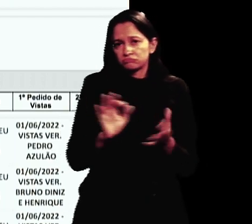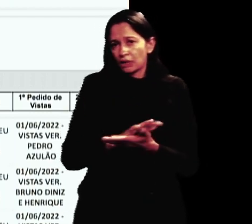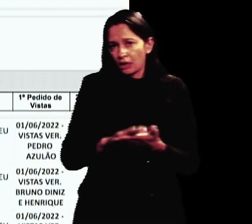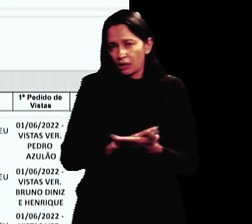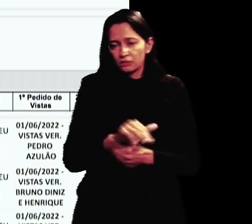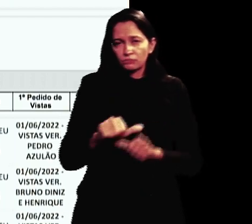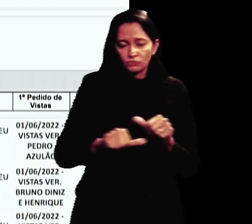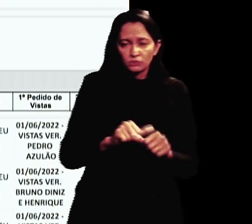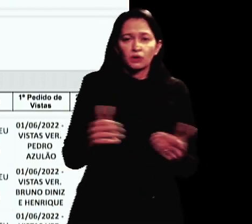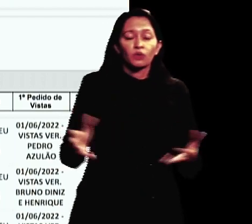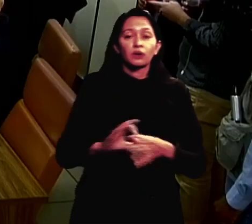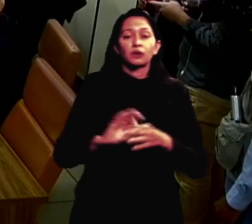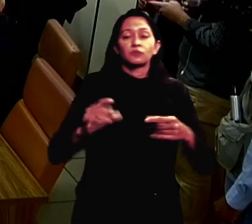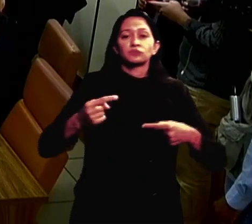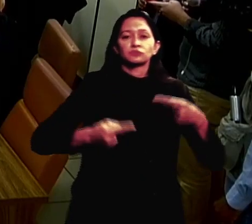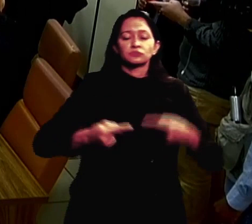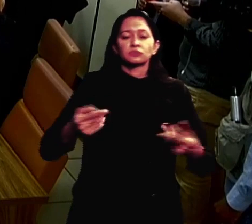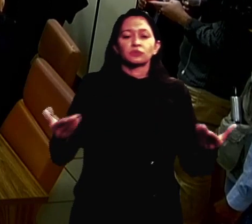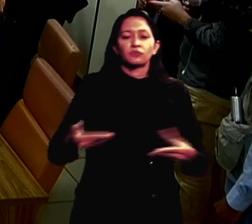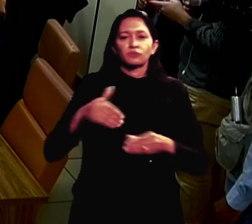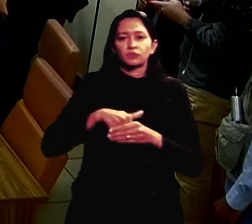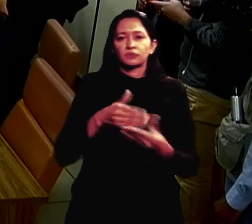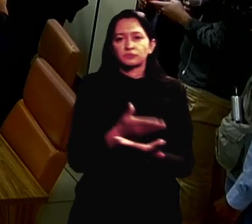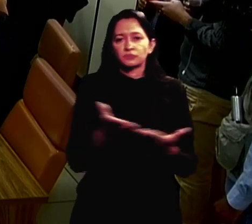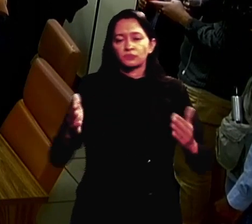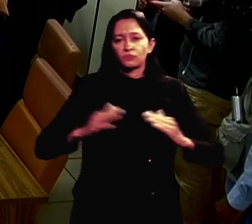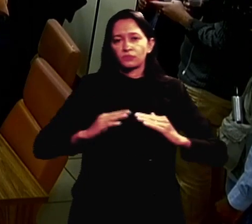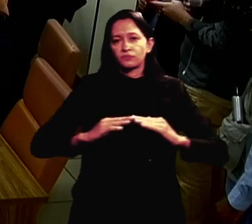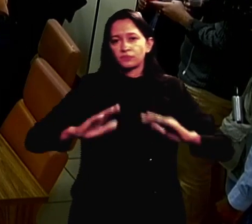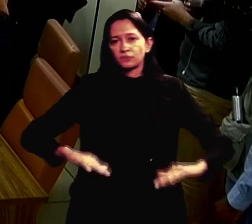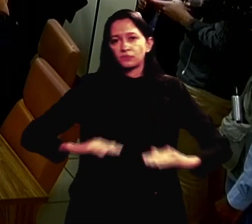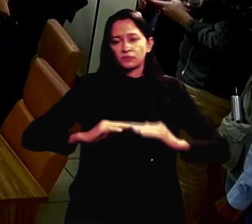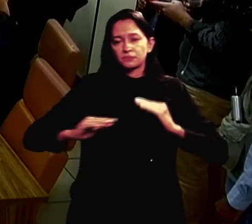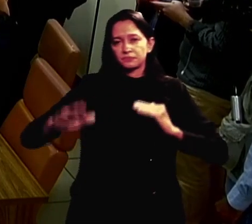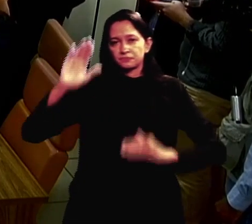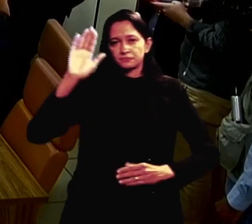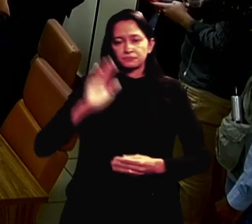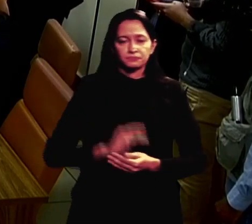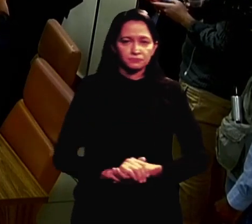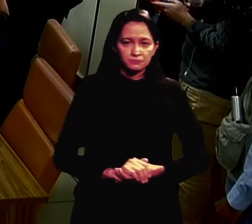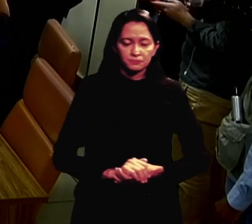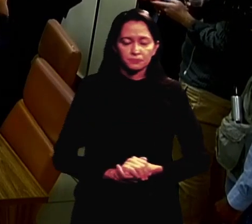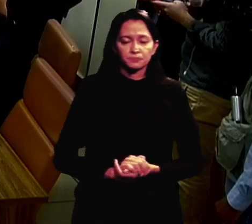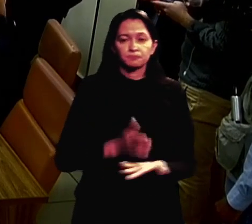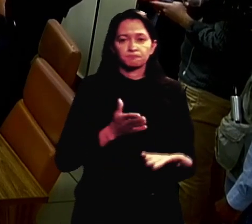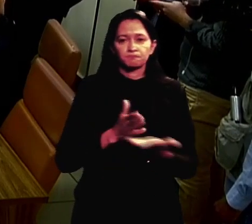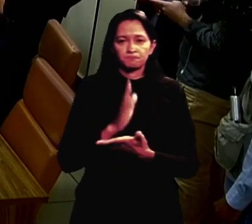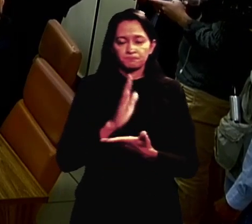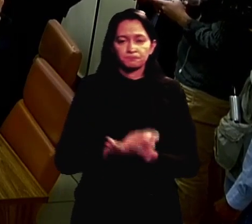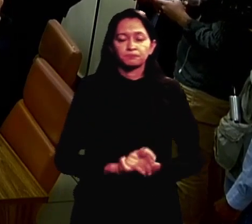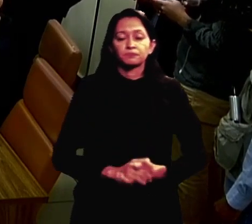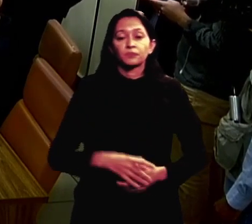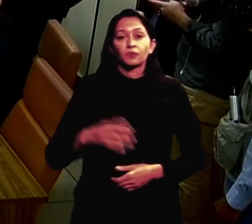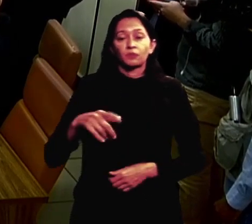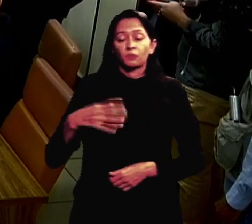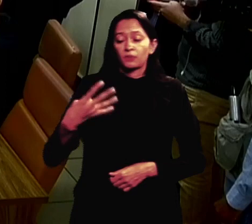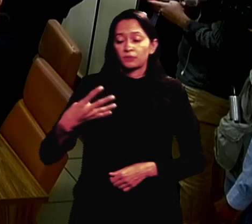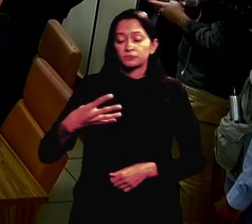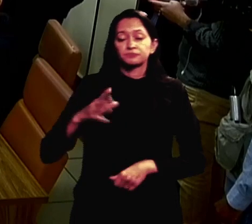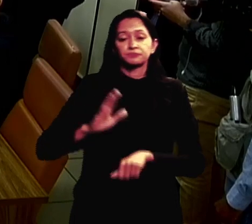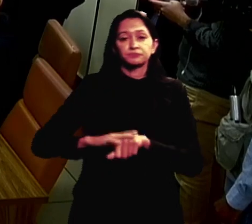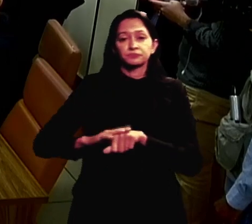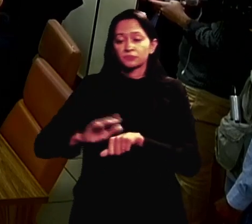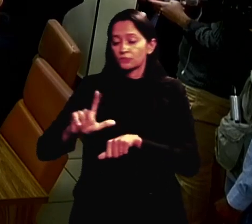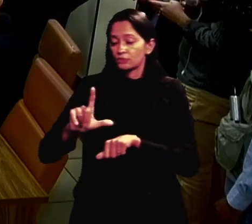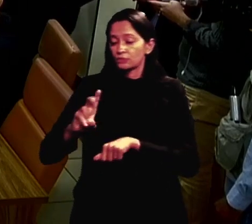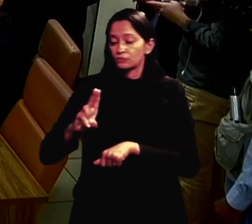discussão. Em votação, favoráveis à presidência, comissão, contrários, se manifestem. Projeto aprovado. Item 4, projeto da vereadora